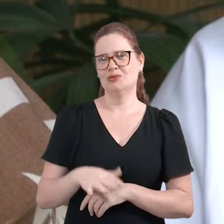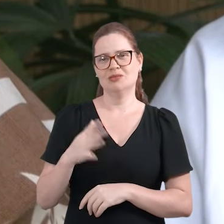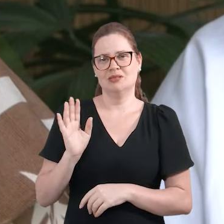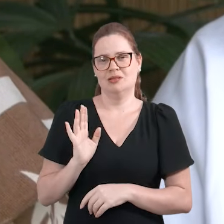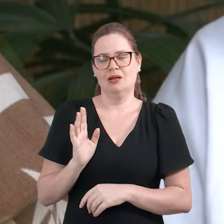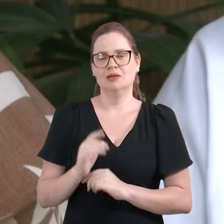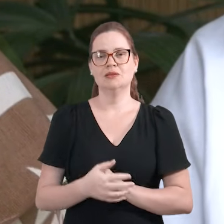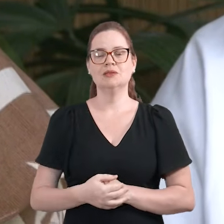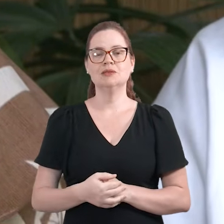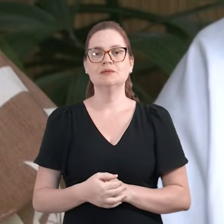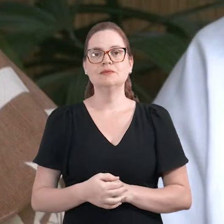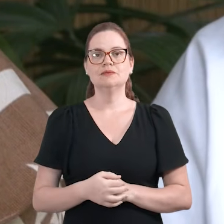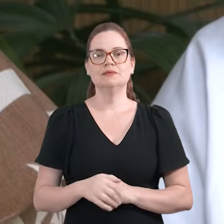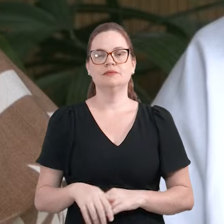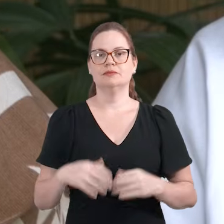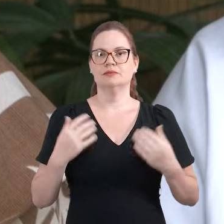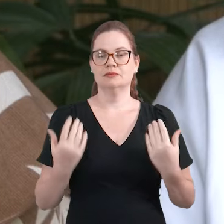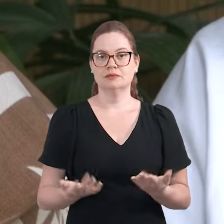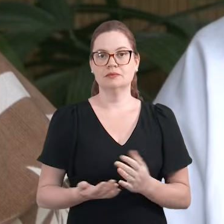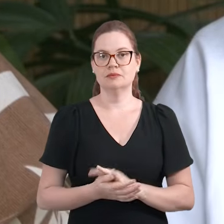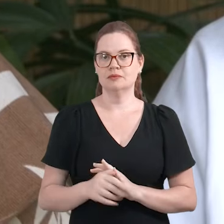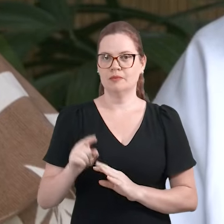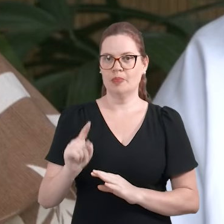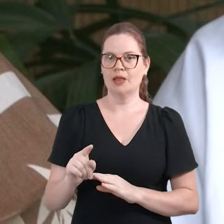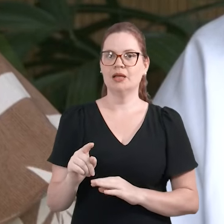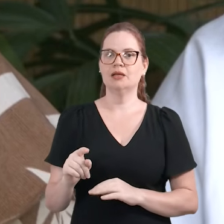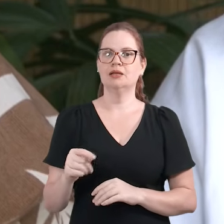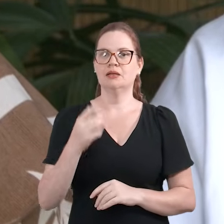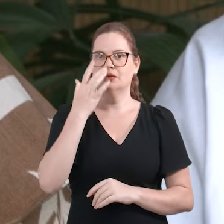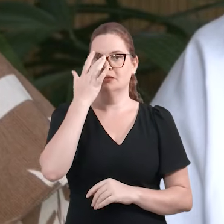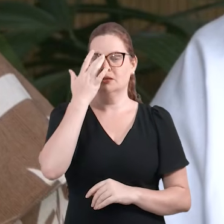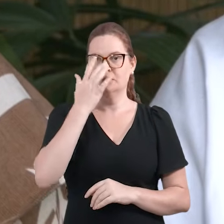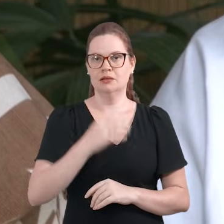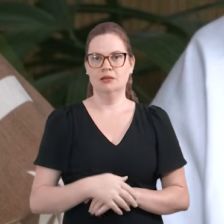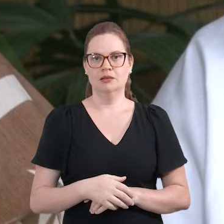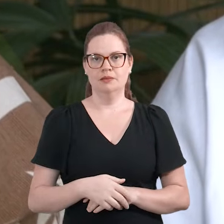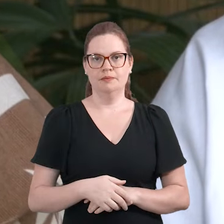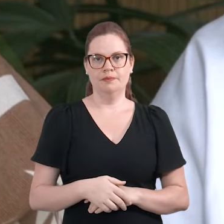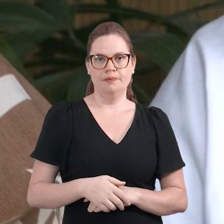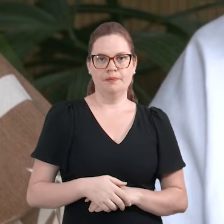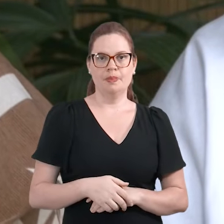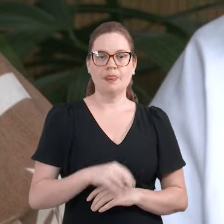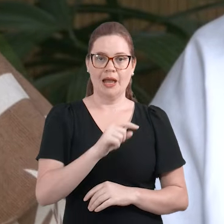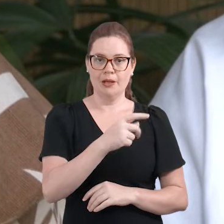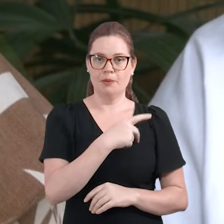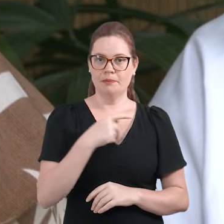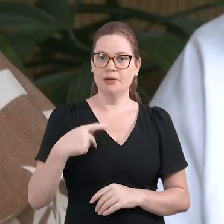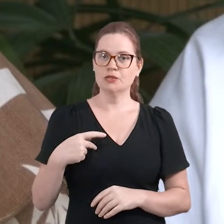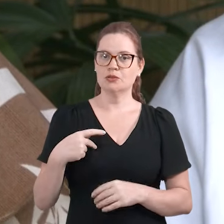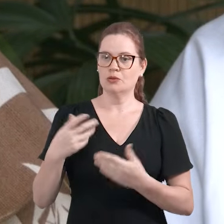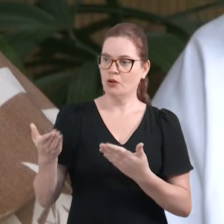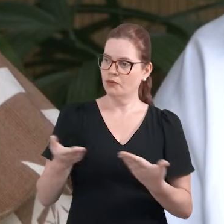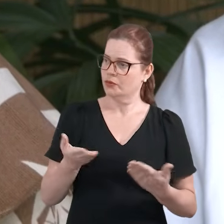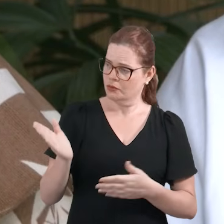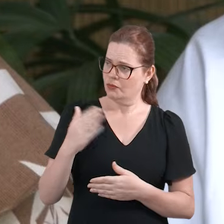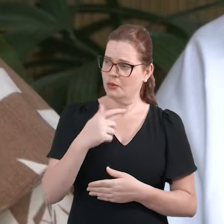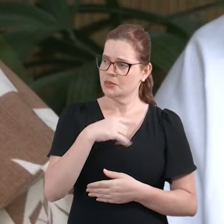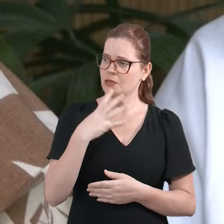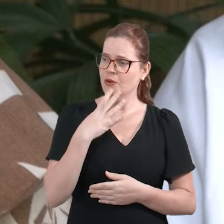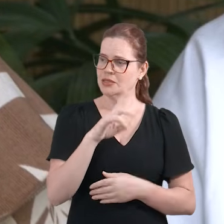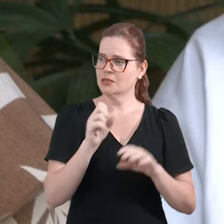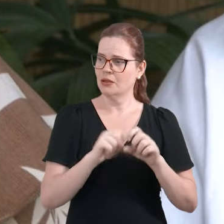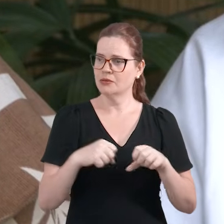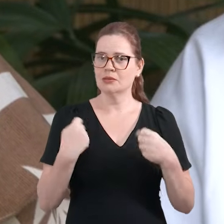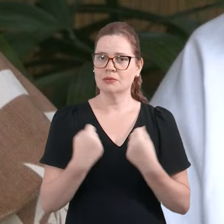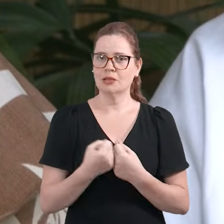na que ele estava. Então, aí, ele convidou aquele obreiro para o país, para o Brasil, conheceu o seminário e foi um